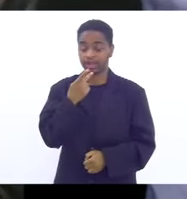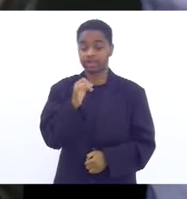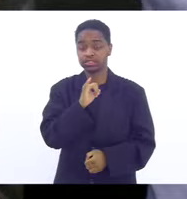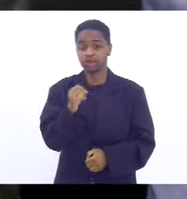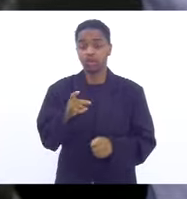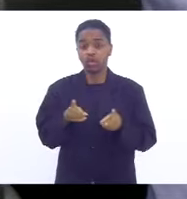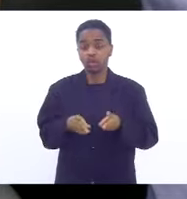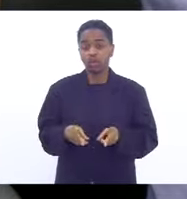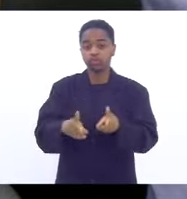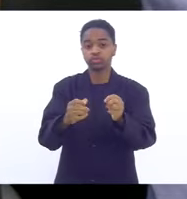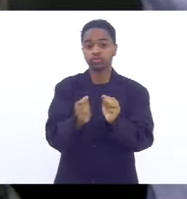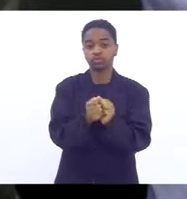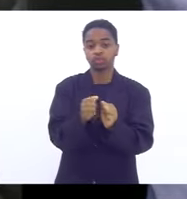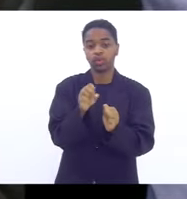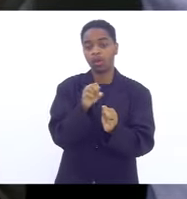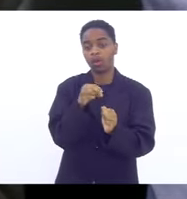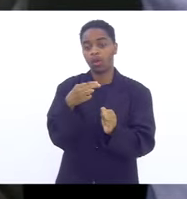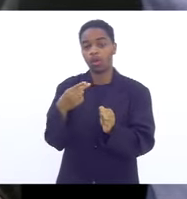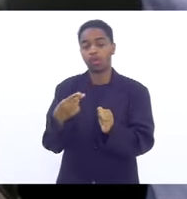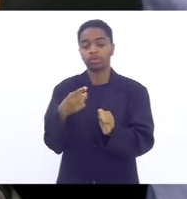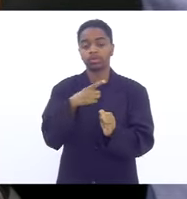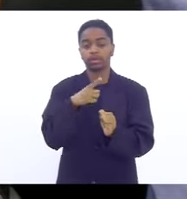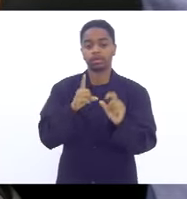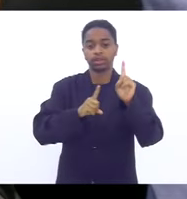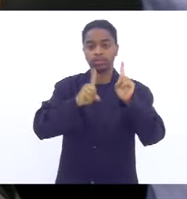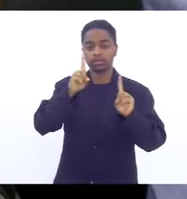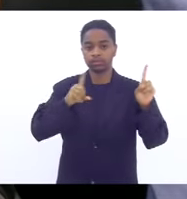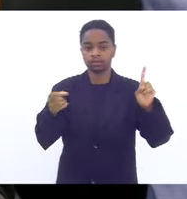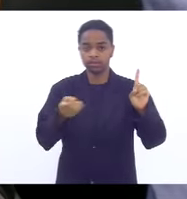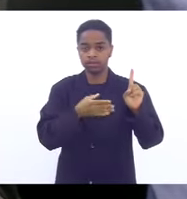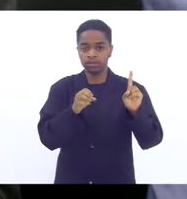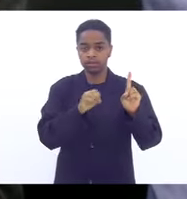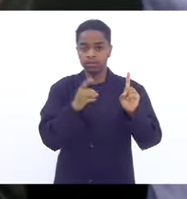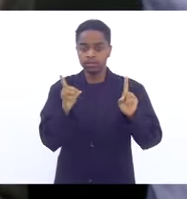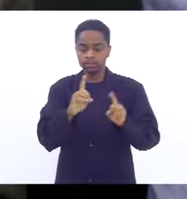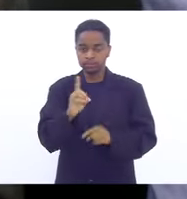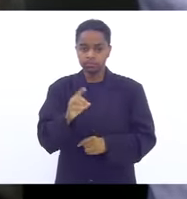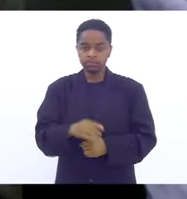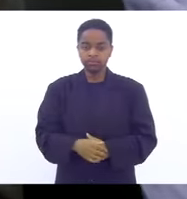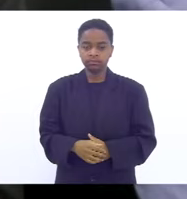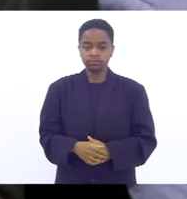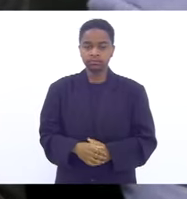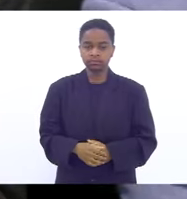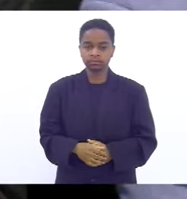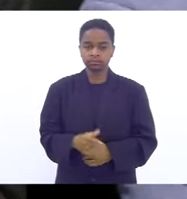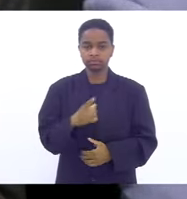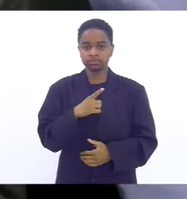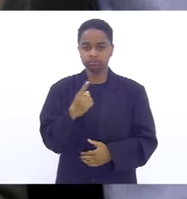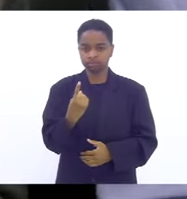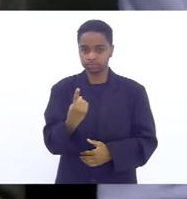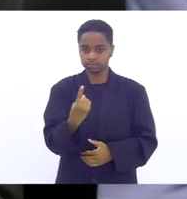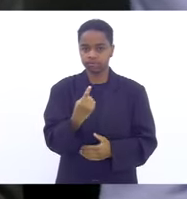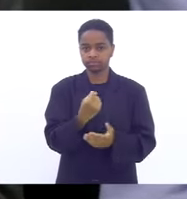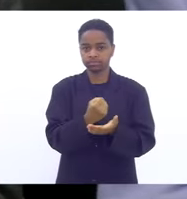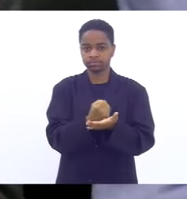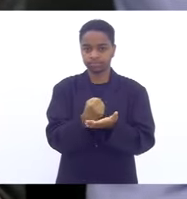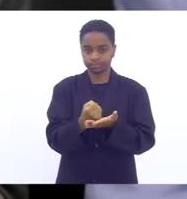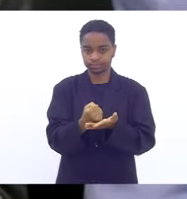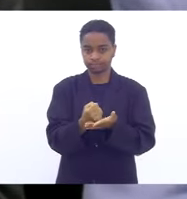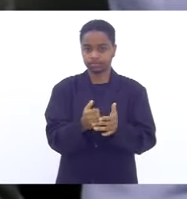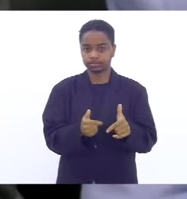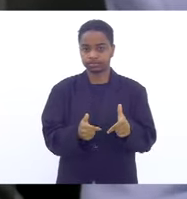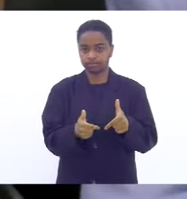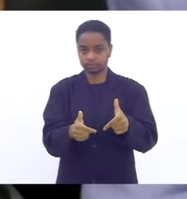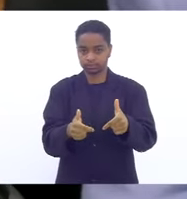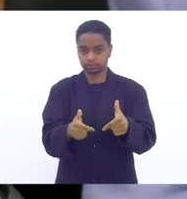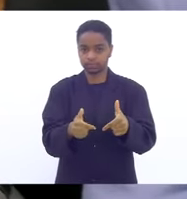permanecer, vai fazer nova licitação ou não. Nós temos uma concessão que está à nossa frente, que é a